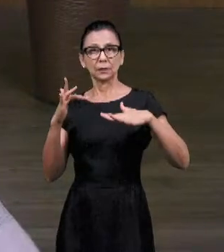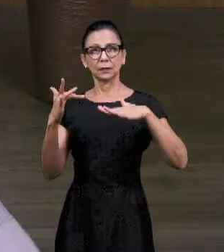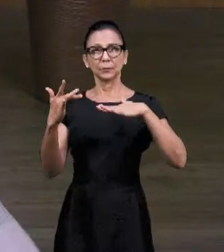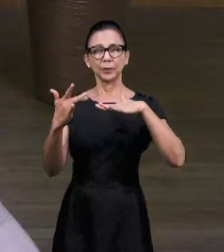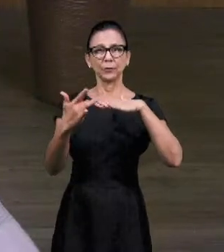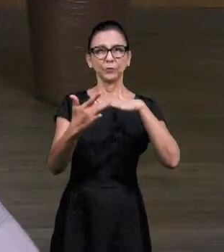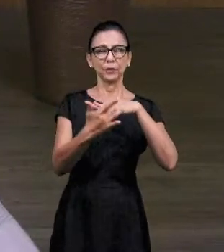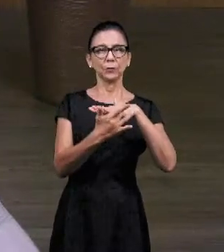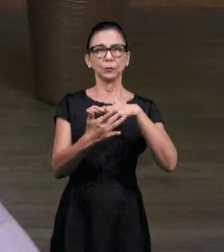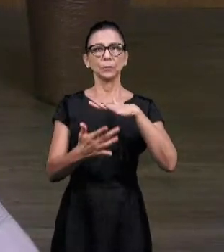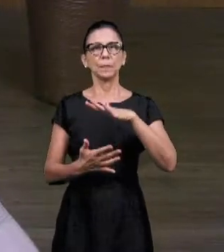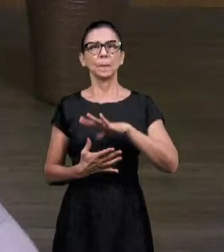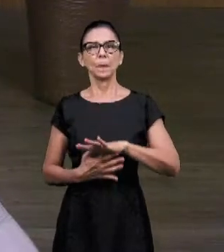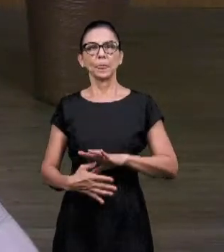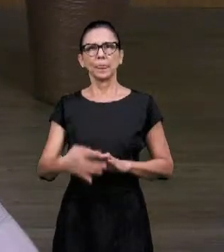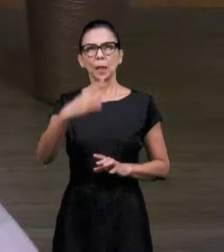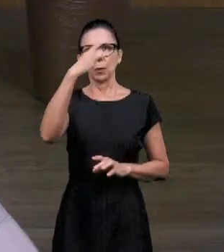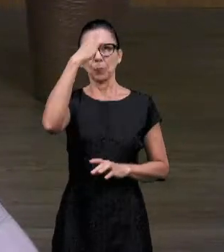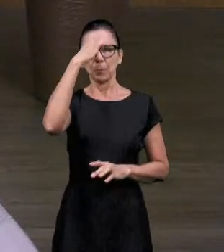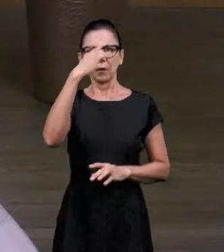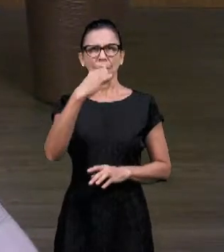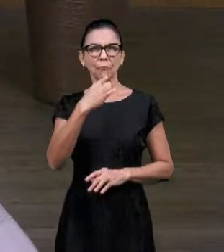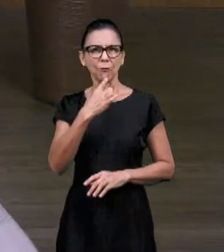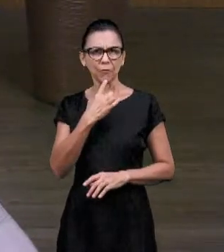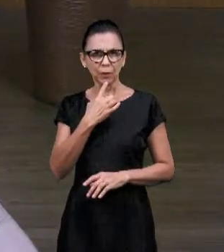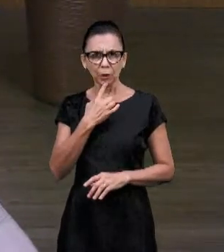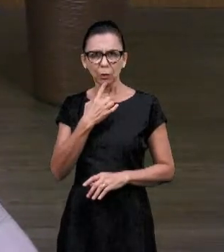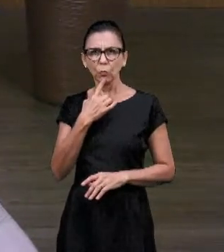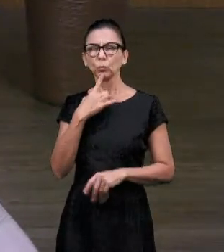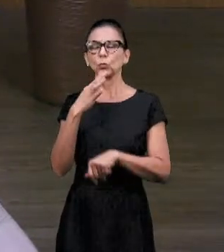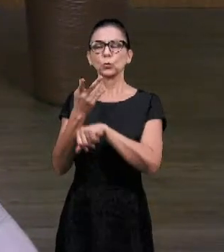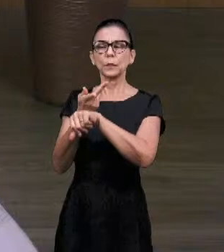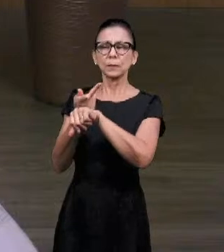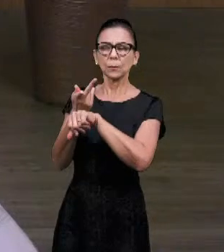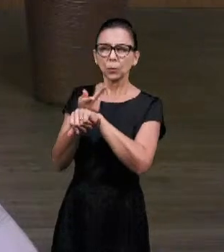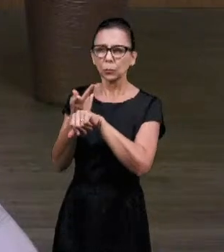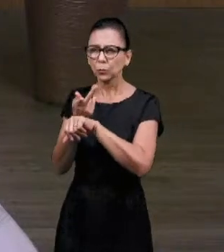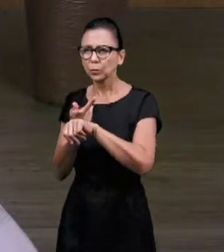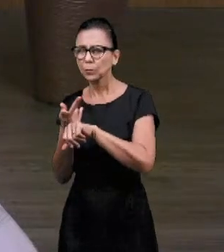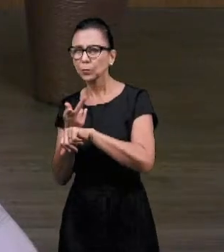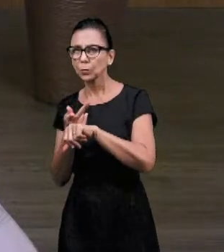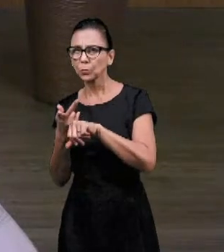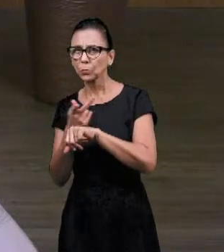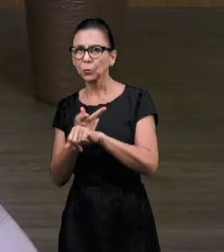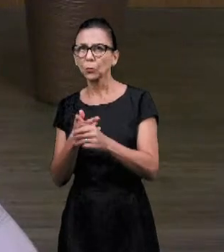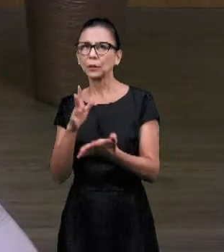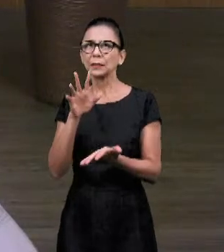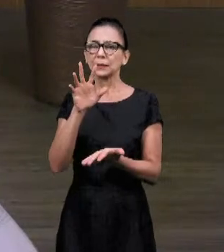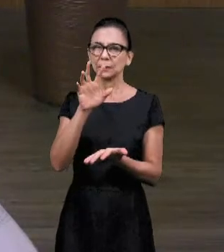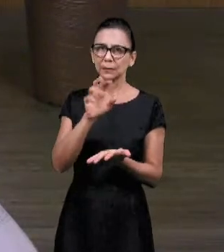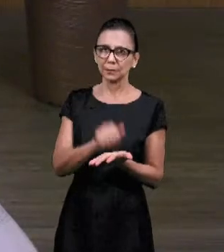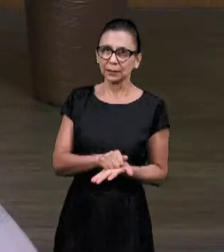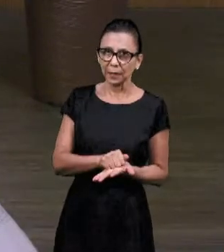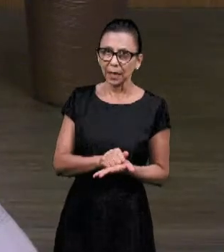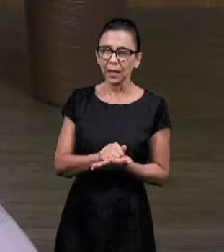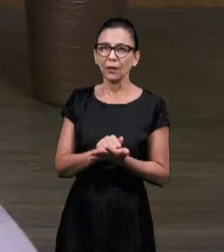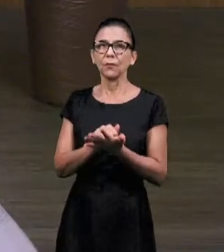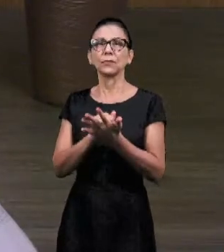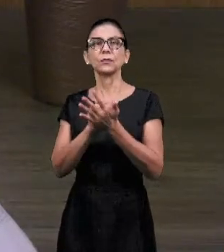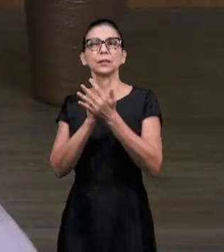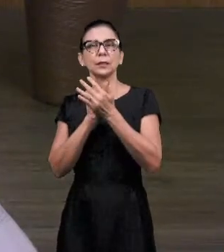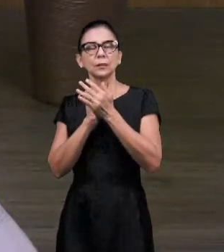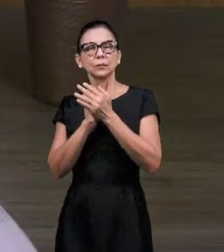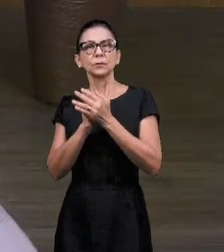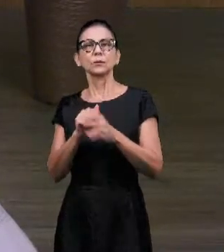canal, quanto mais gente procura aquele canal, se inscreve, segue aquele canal,